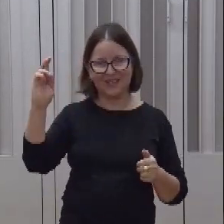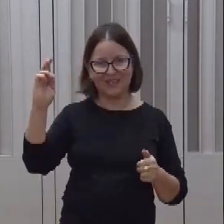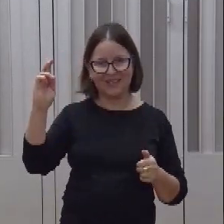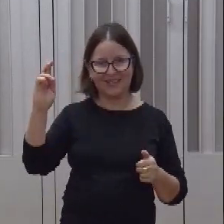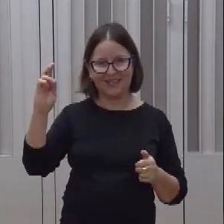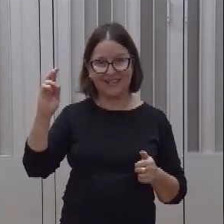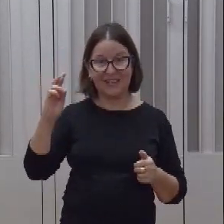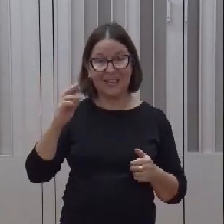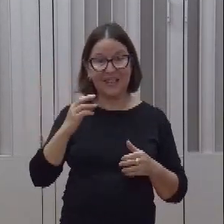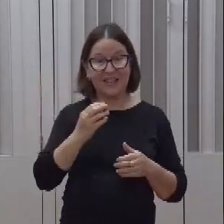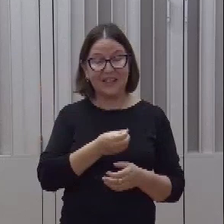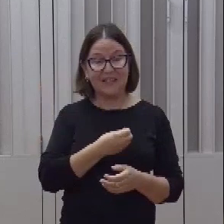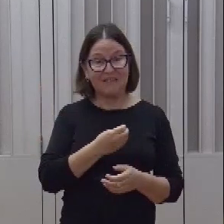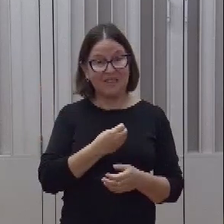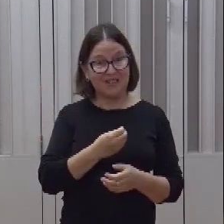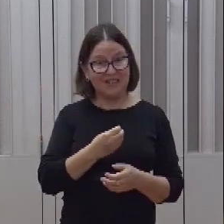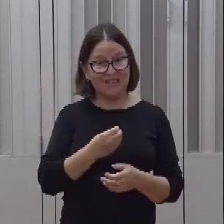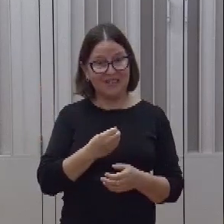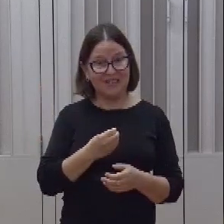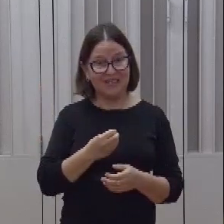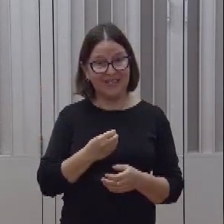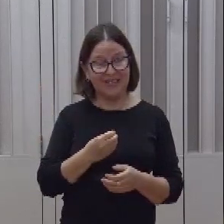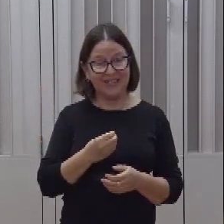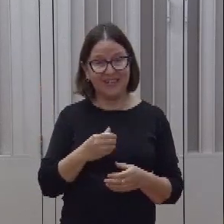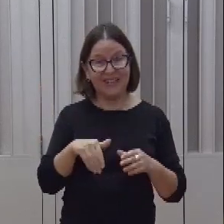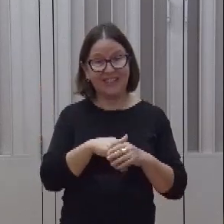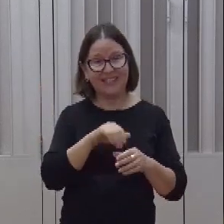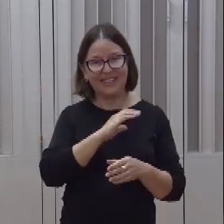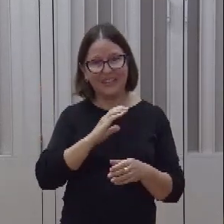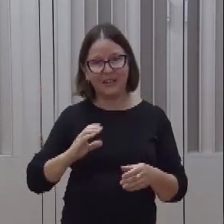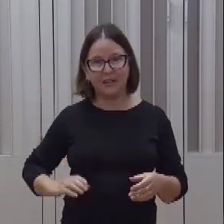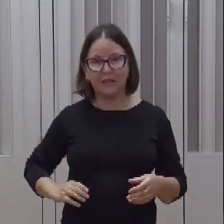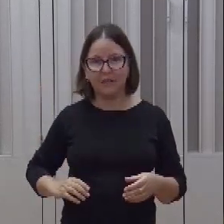nele. Habite em mim. Como é que eu vou habitar nele?